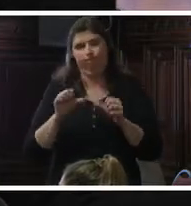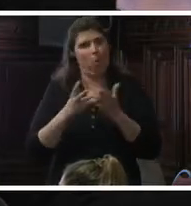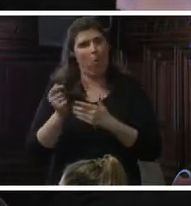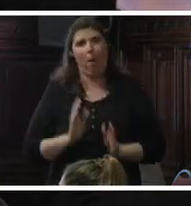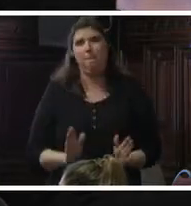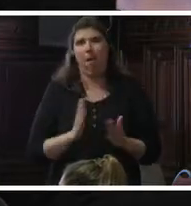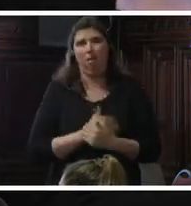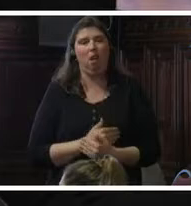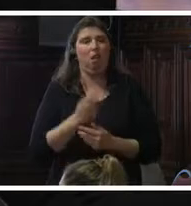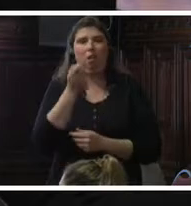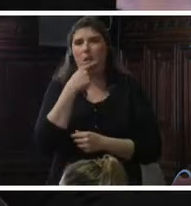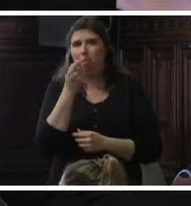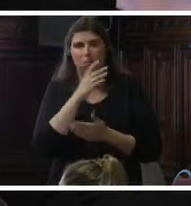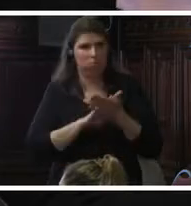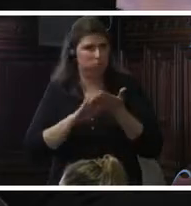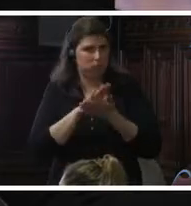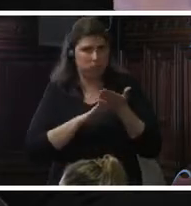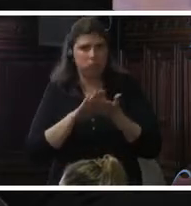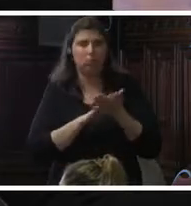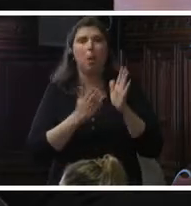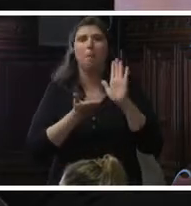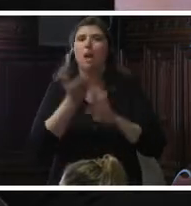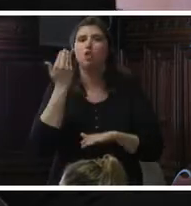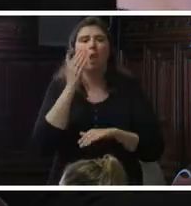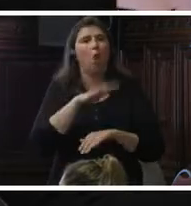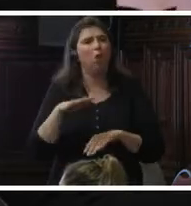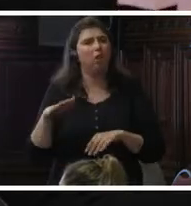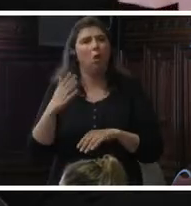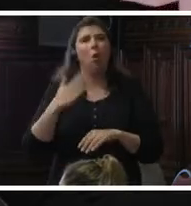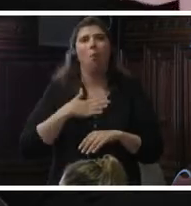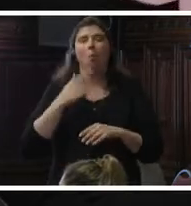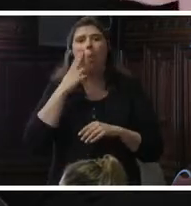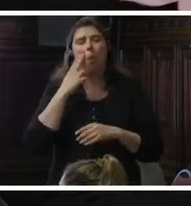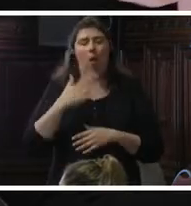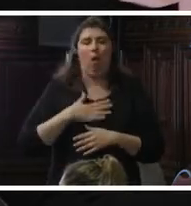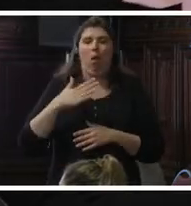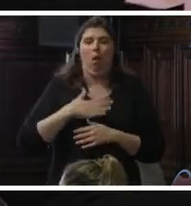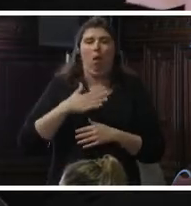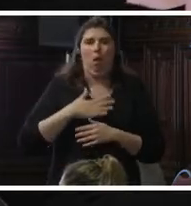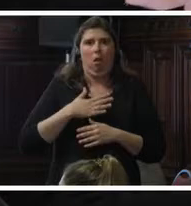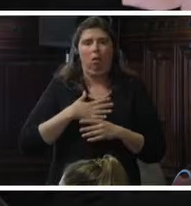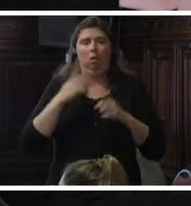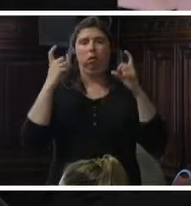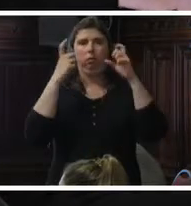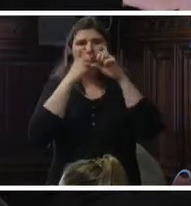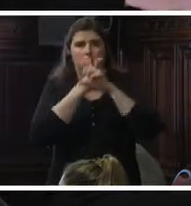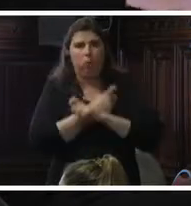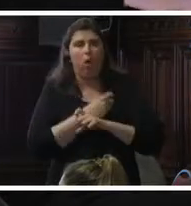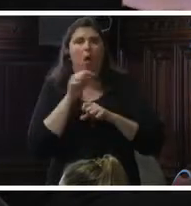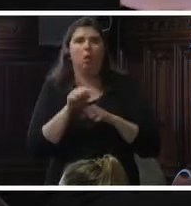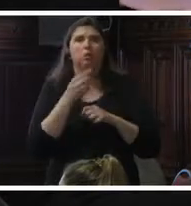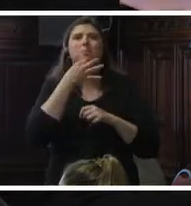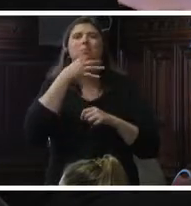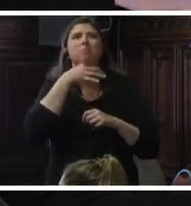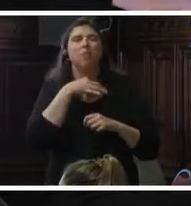crianças sofre com problemas respiratórios e disfagias que causam dificuldade de deglutição e acarretam a necessidade de